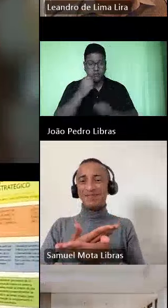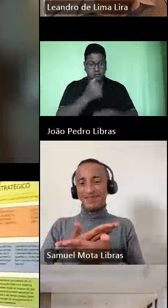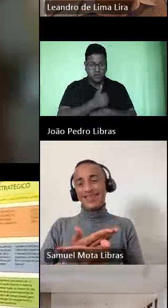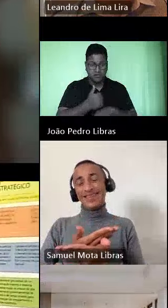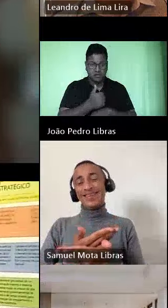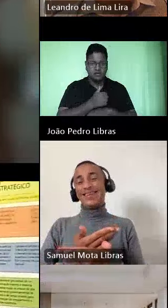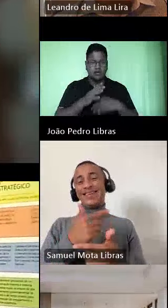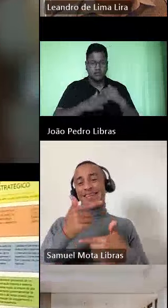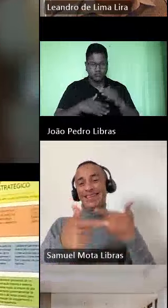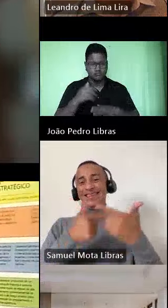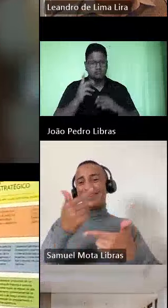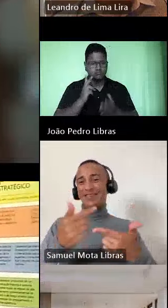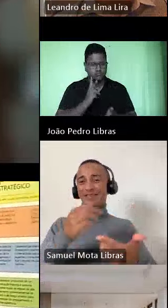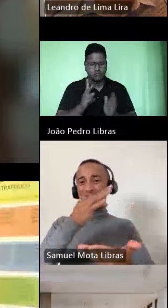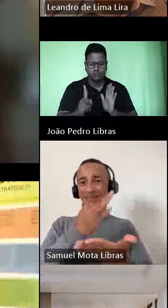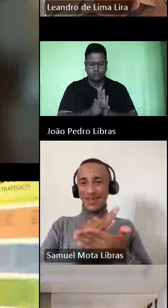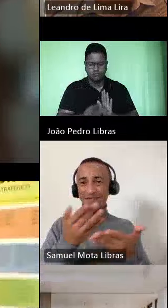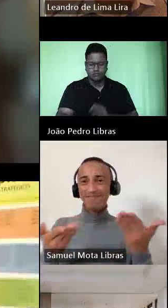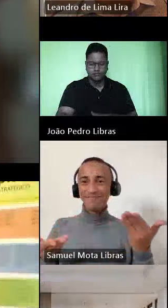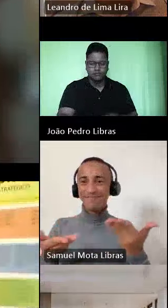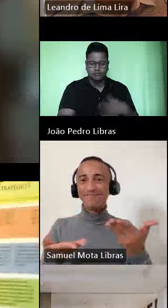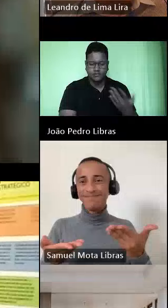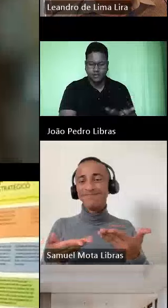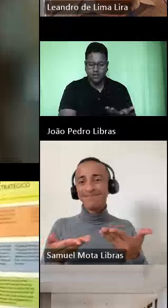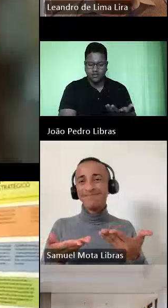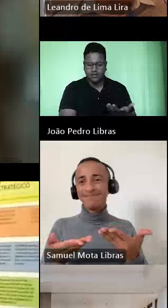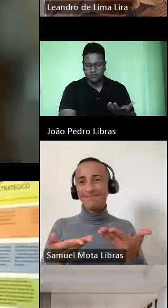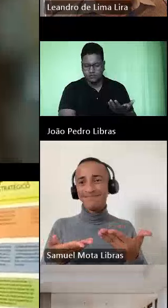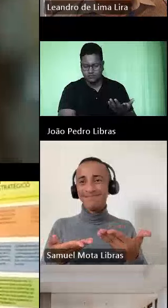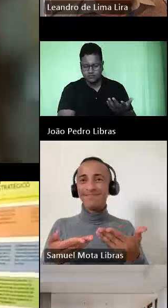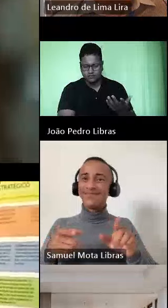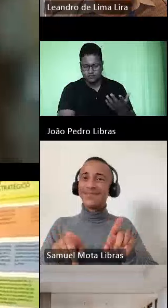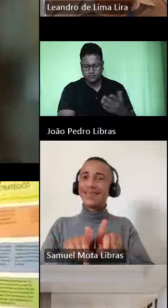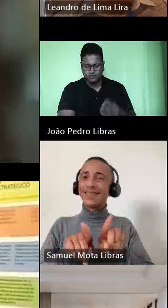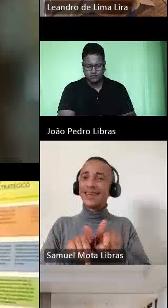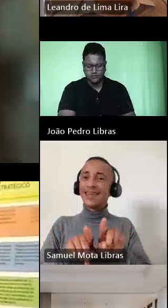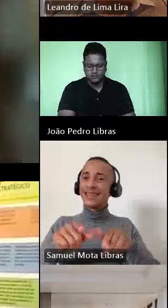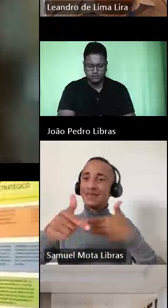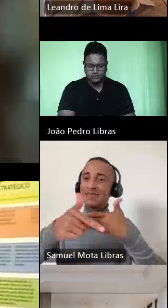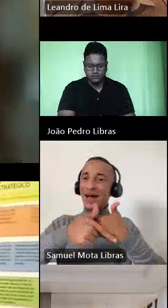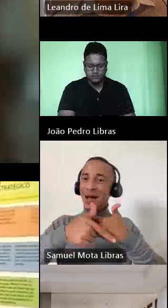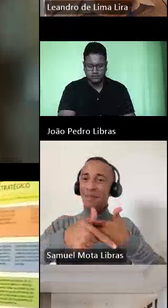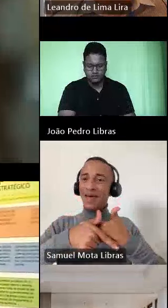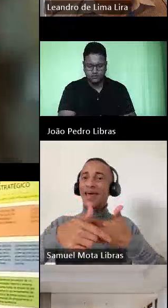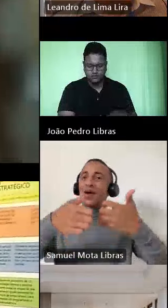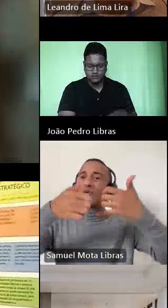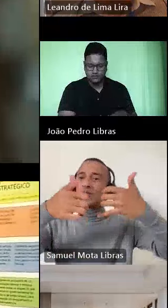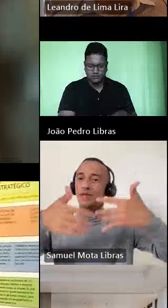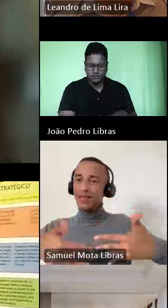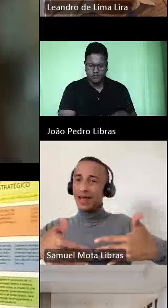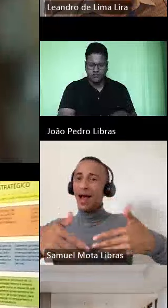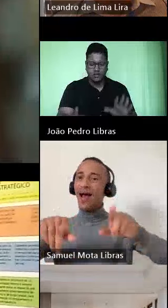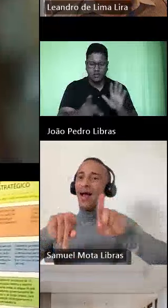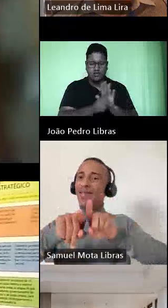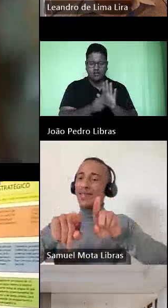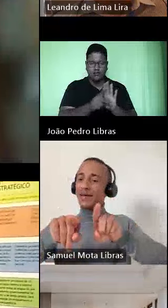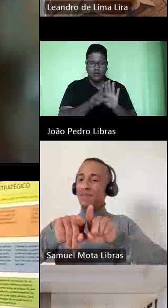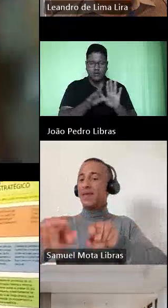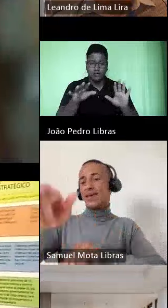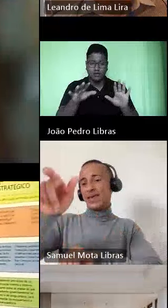e E aí a gente eh e aí a gente tem esse papel assim de dar os devidos créditos também né a quem